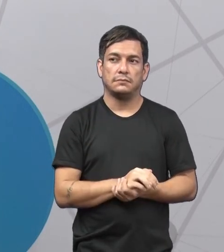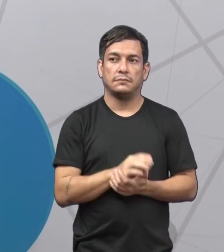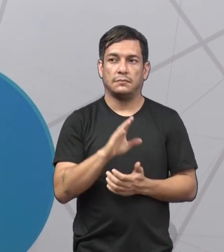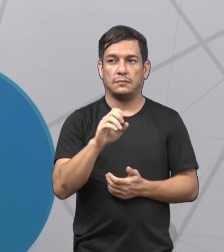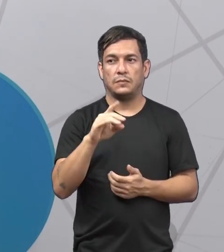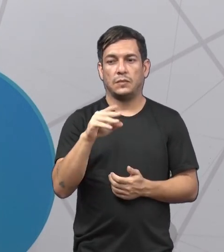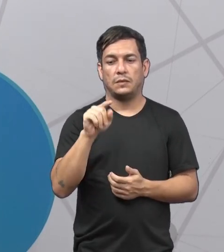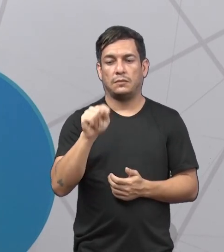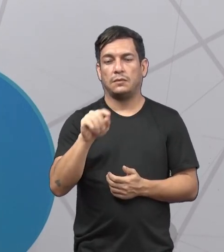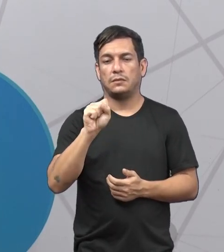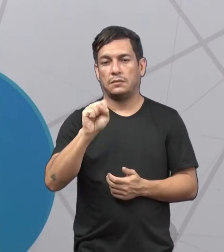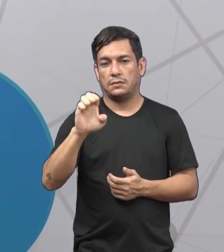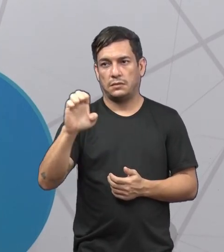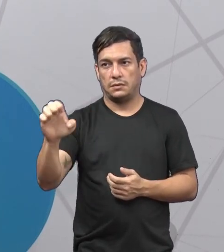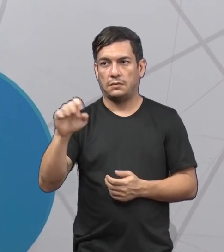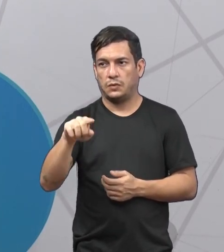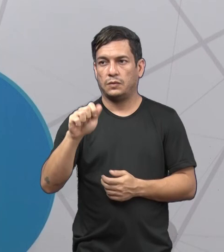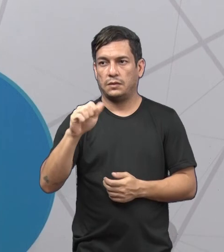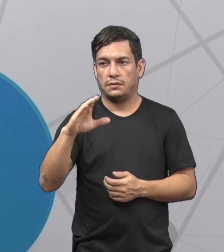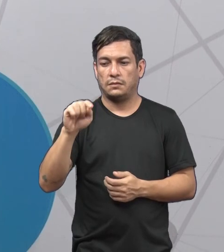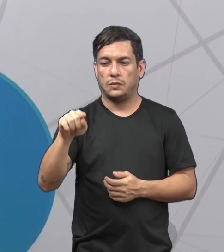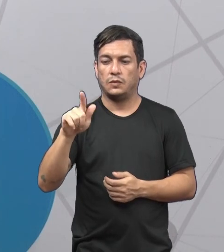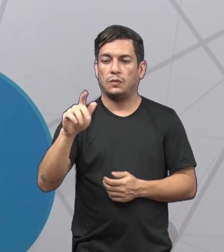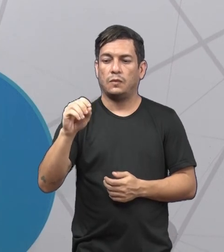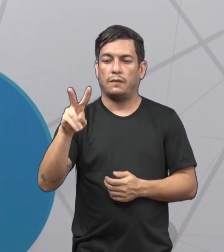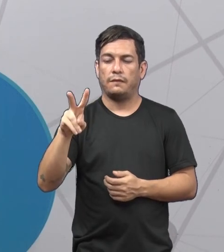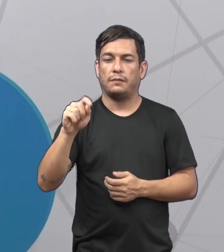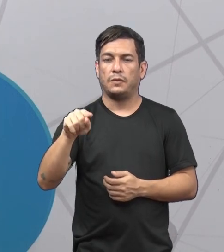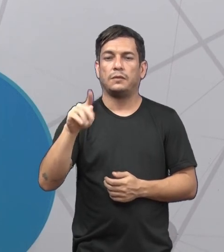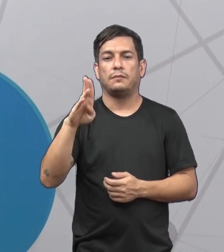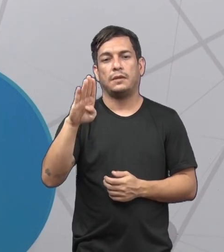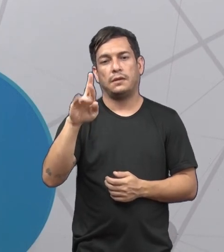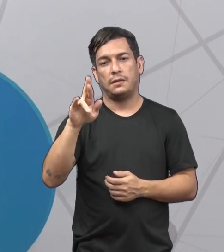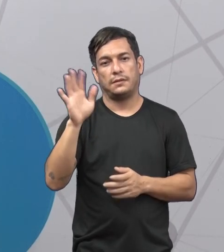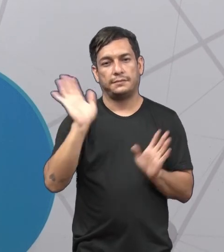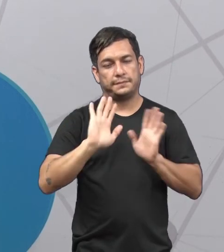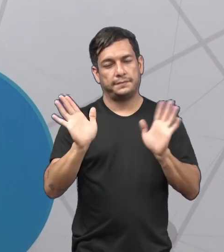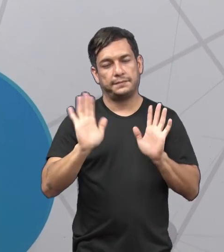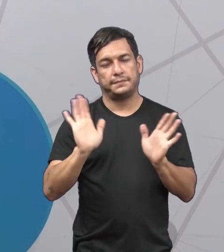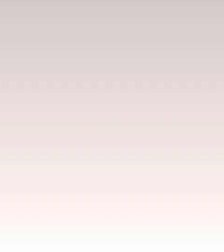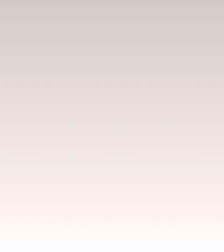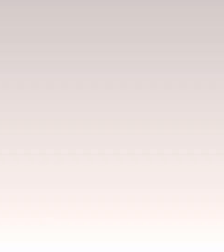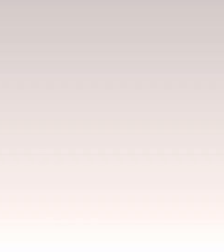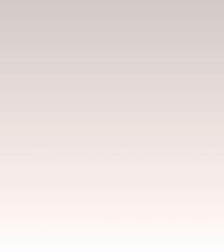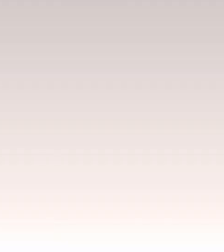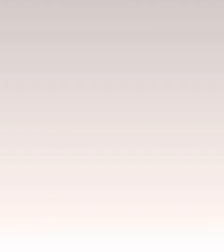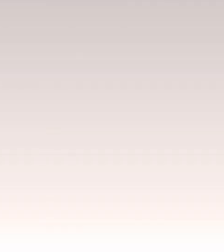educ.ce.ac.gov.br. E até a próxima!